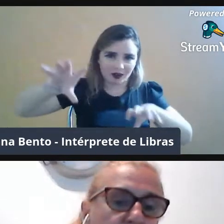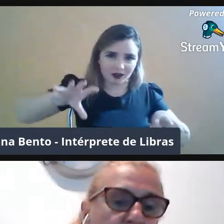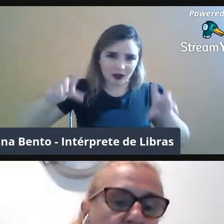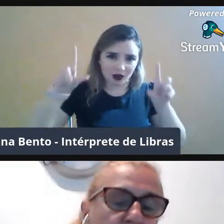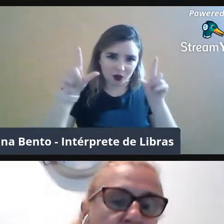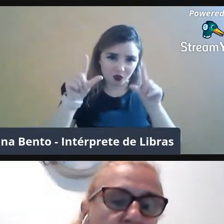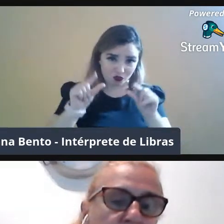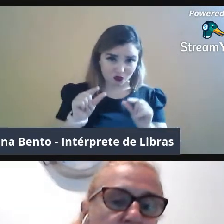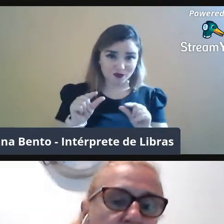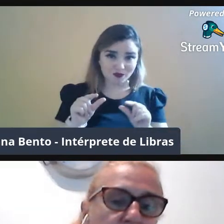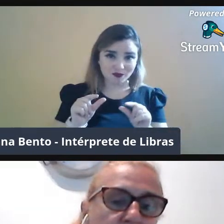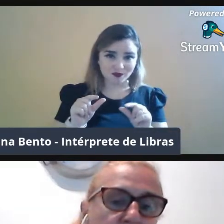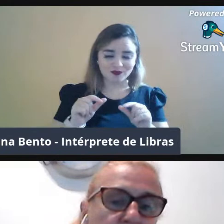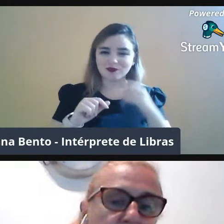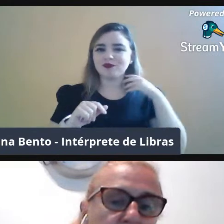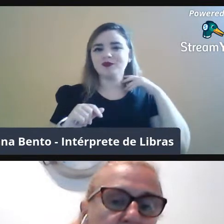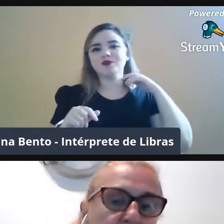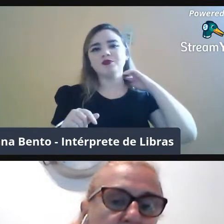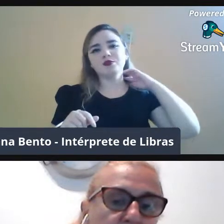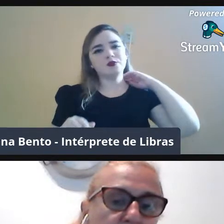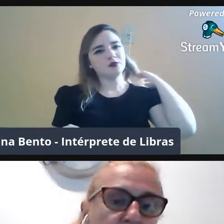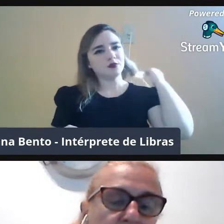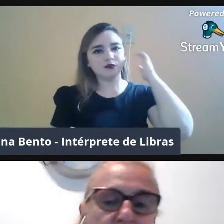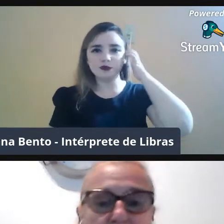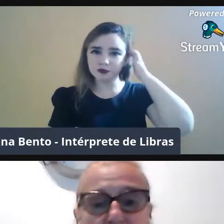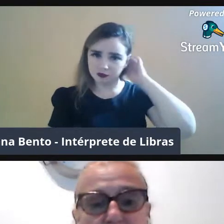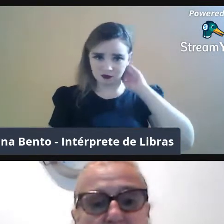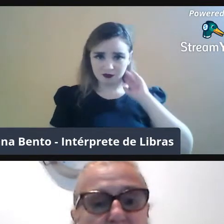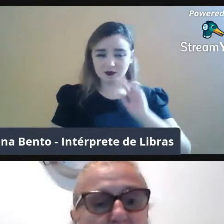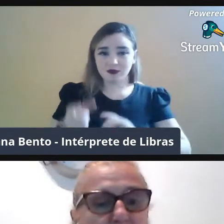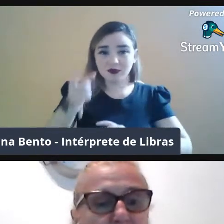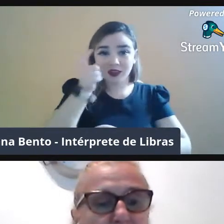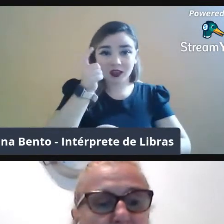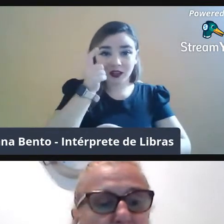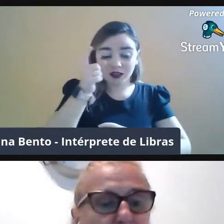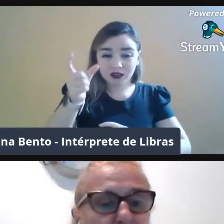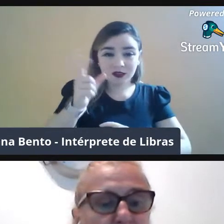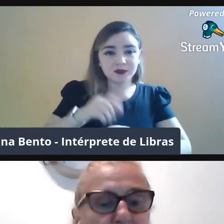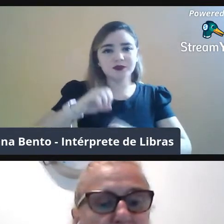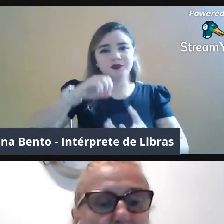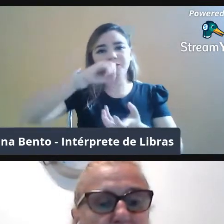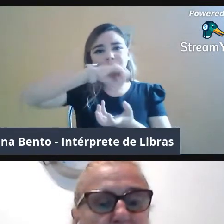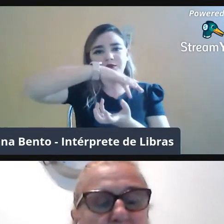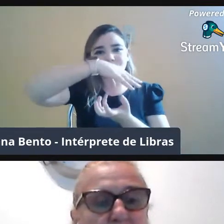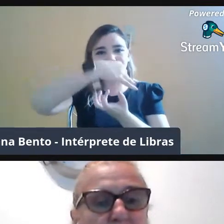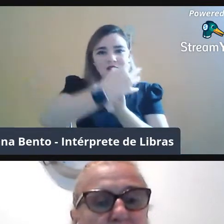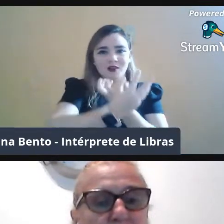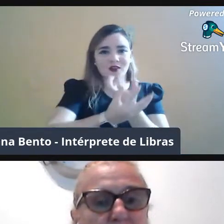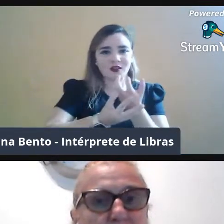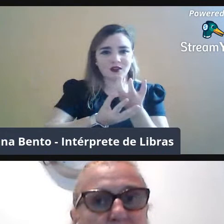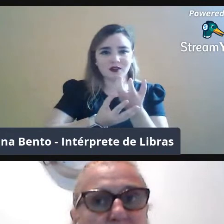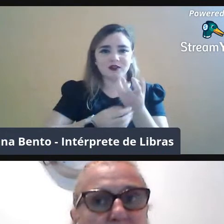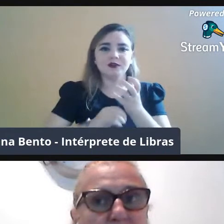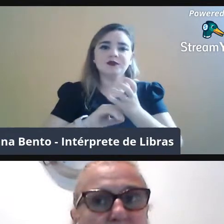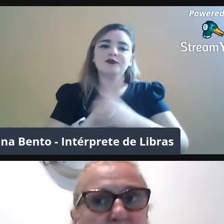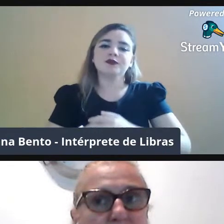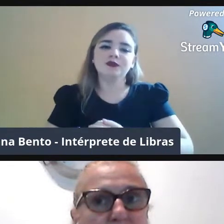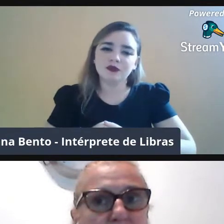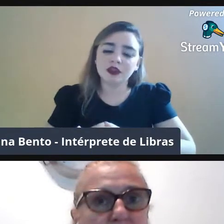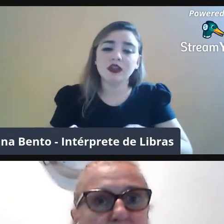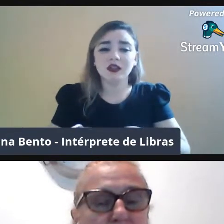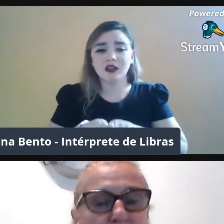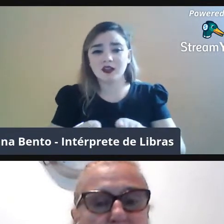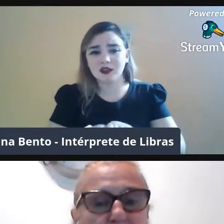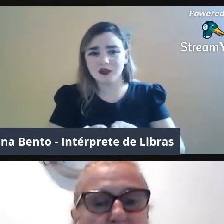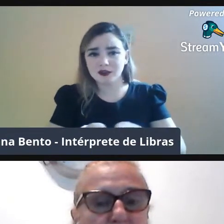né? Então, ele era muito ligado à questão da ecologia, da preservação do meio ambiente. Inclusive, ele era filiado ao